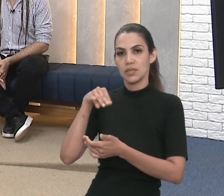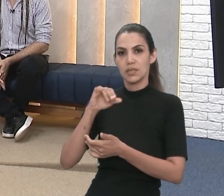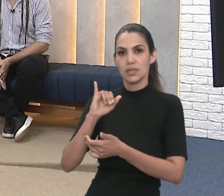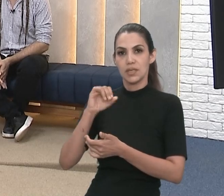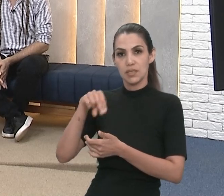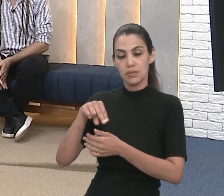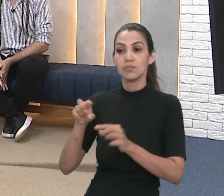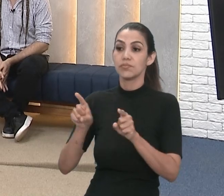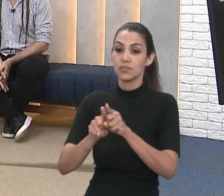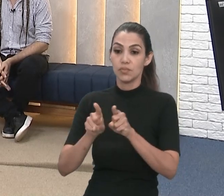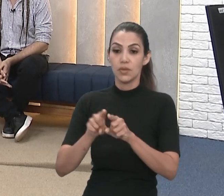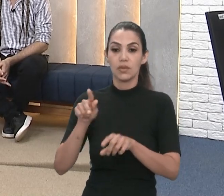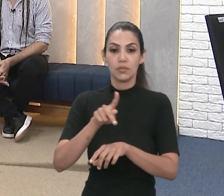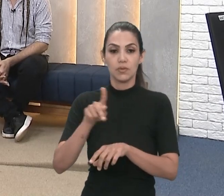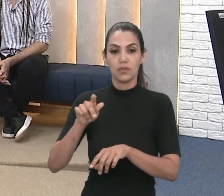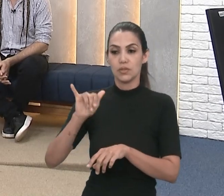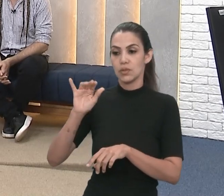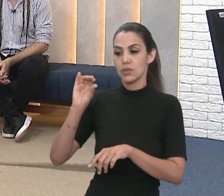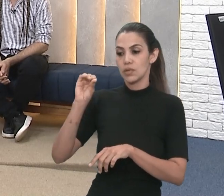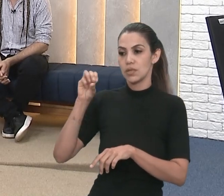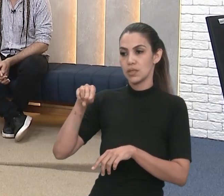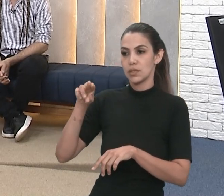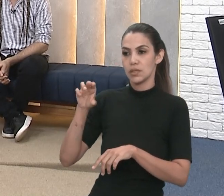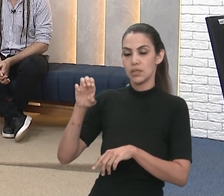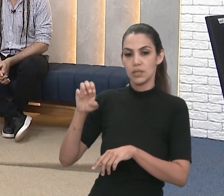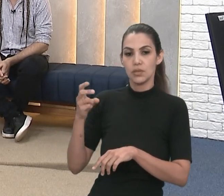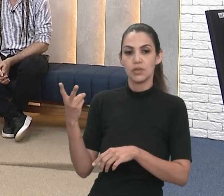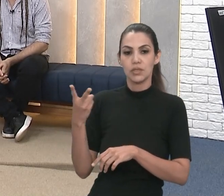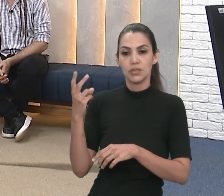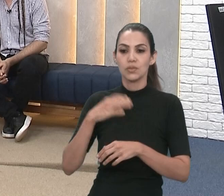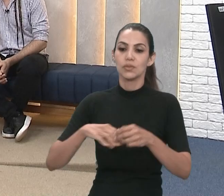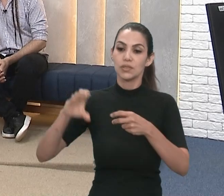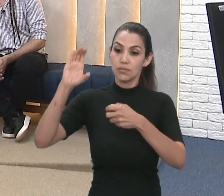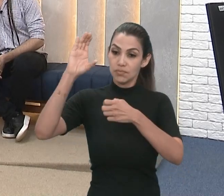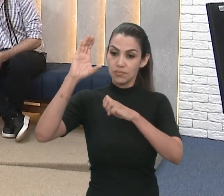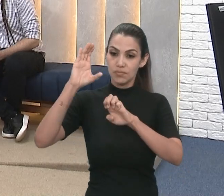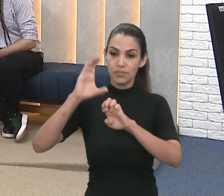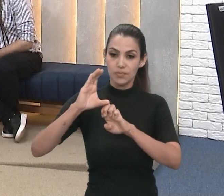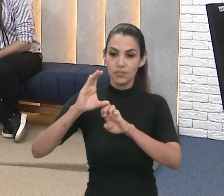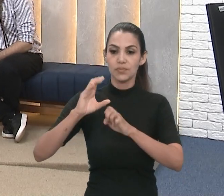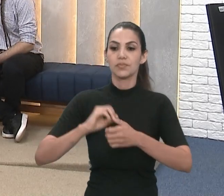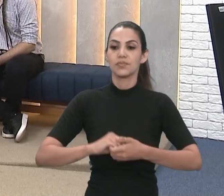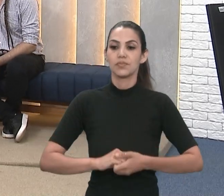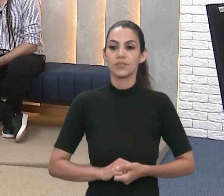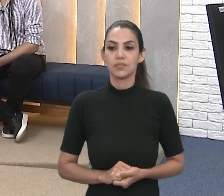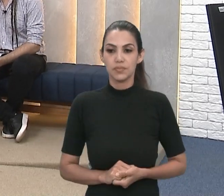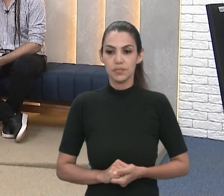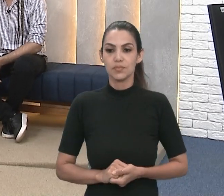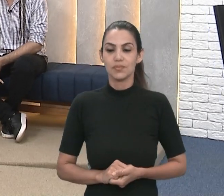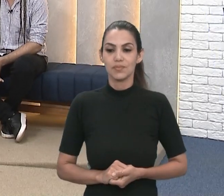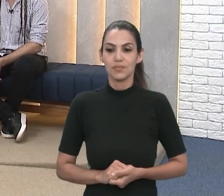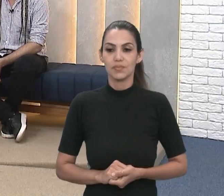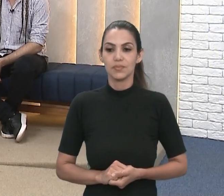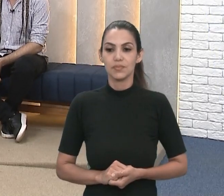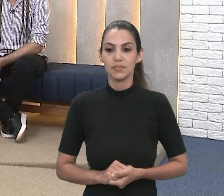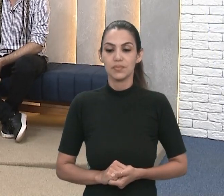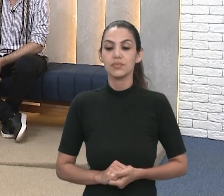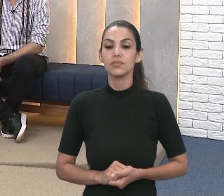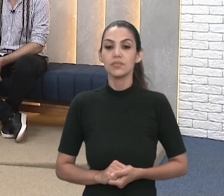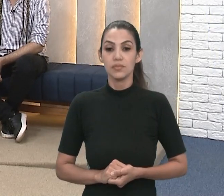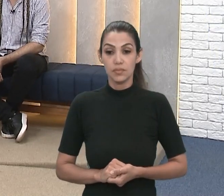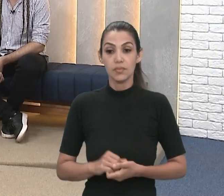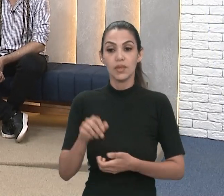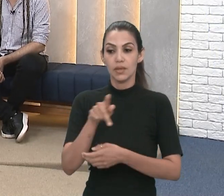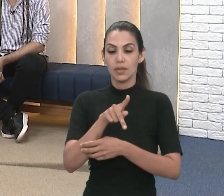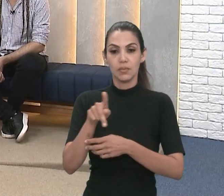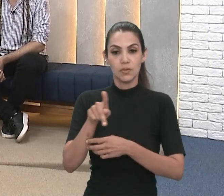e também a professora Ione Ferreira do Centro de Ensino e Pesquisa Aplicada à Educação, CEPAI, UFG. E a